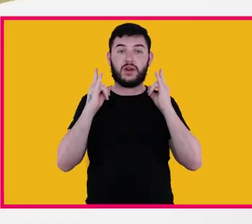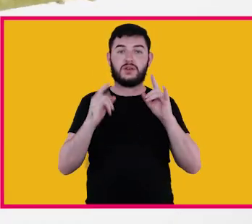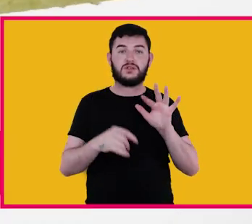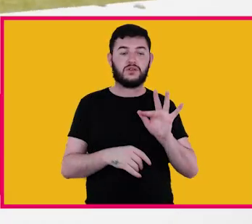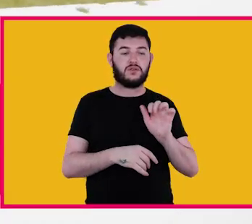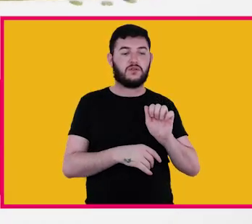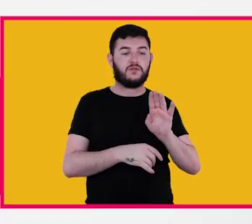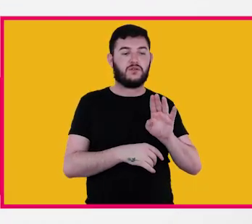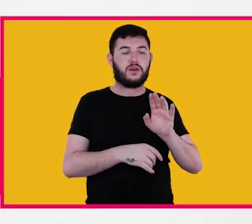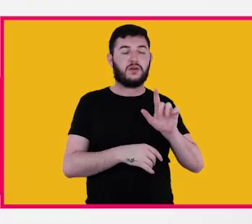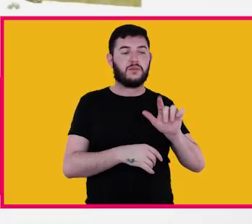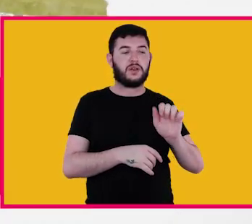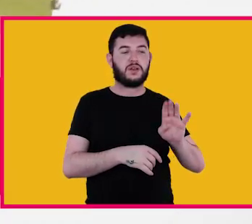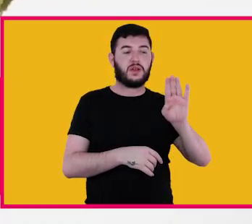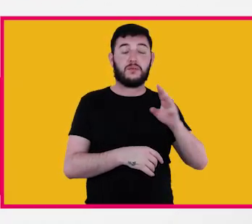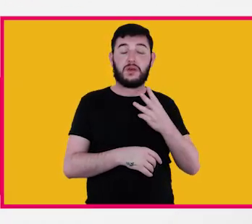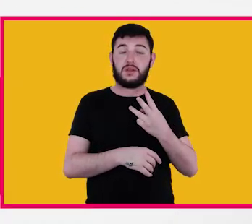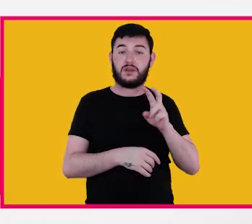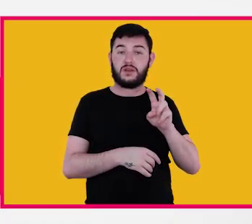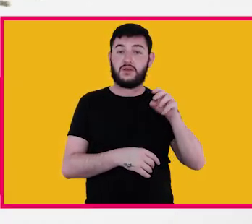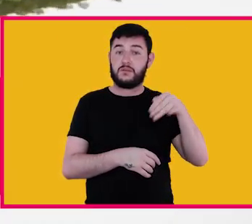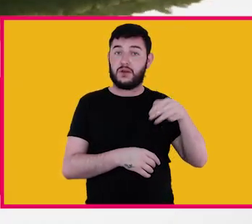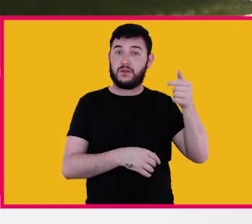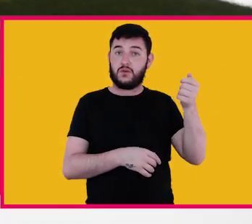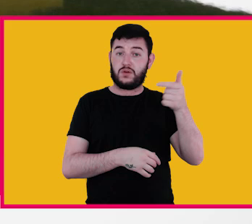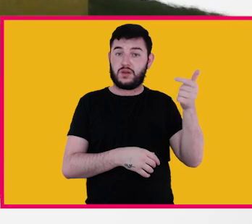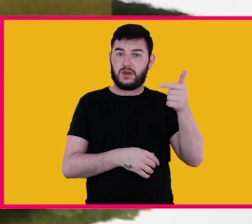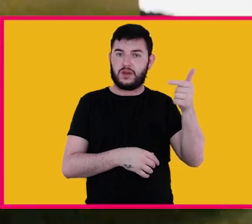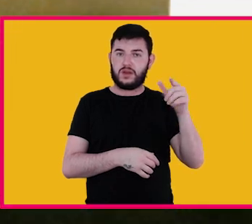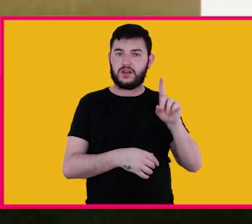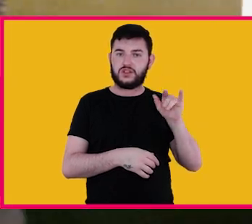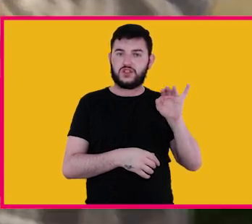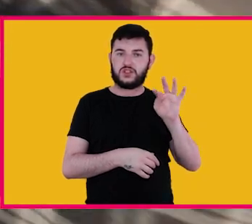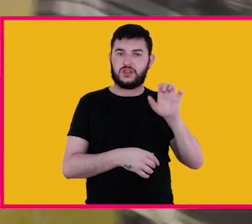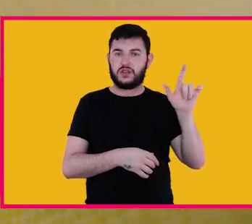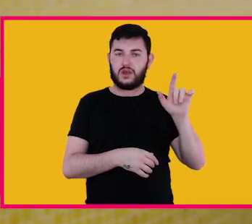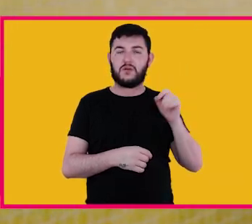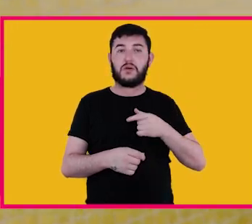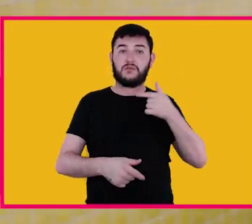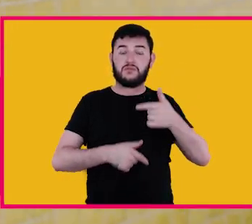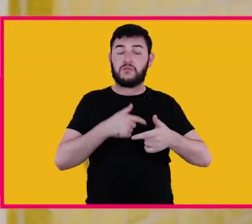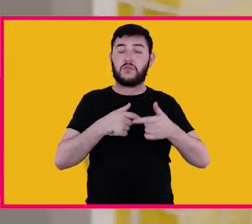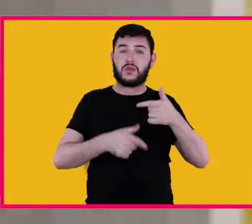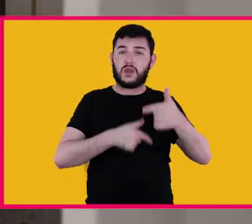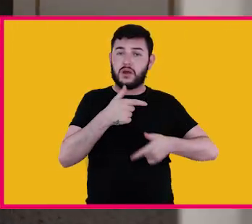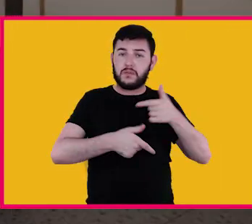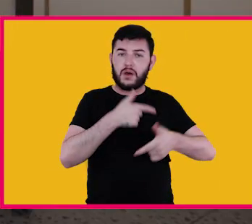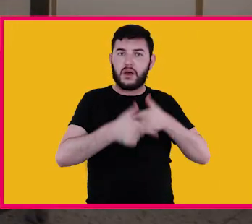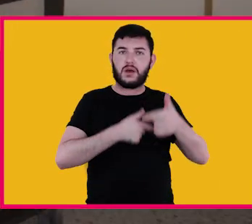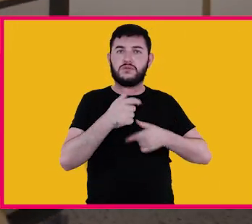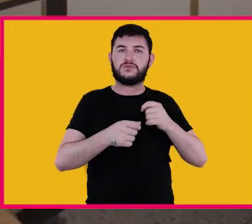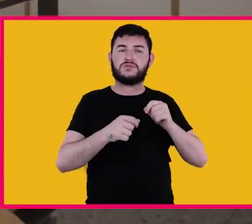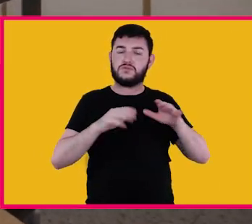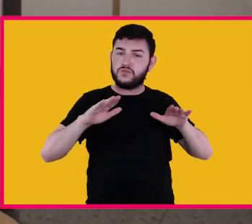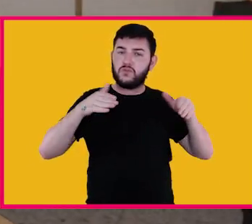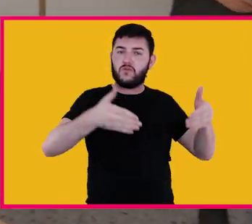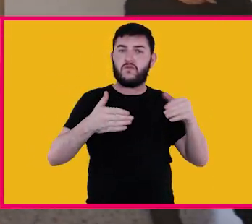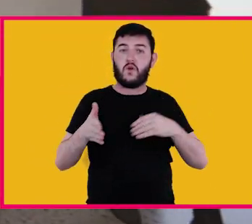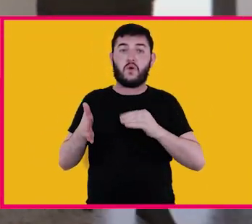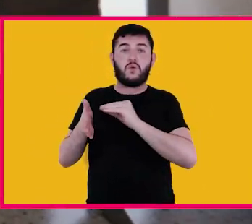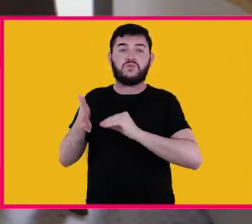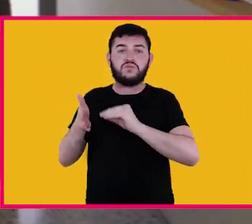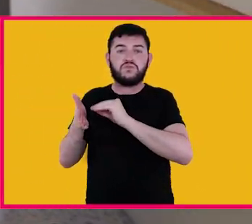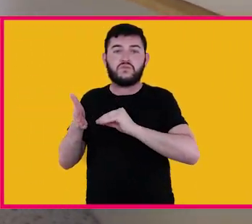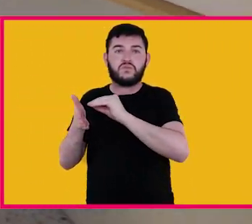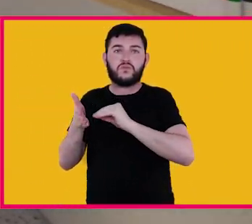45 metros quadrados dedicado à fabricação digital, preparado para aulas de formação e fomento ao design. Ele conta com bancadas coletivas de trabalho,